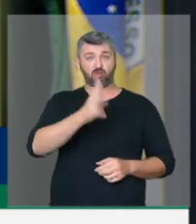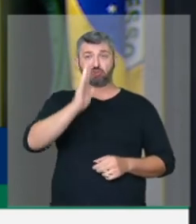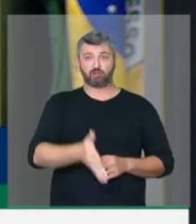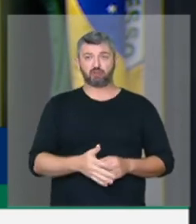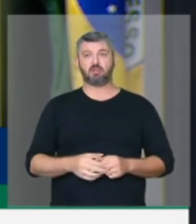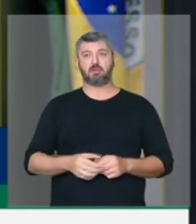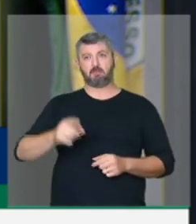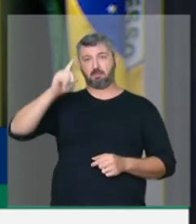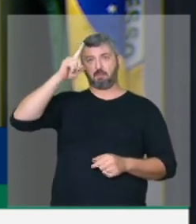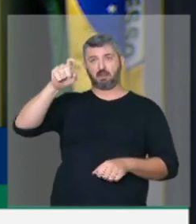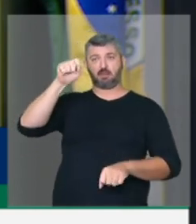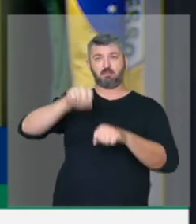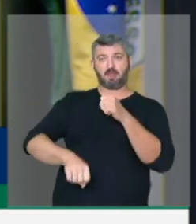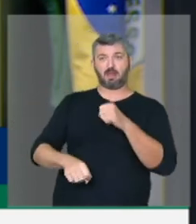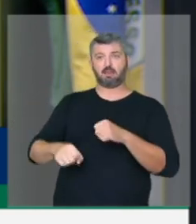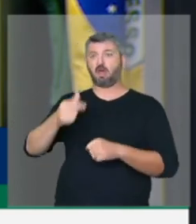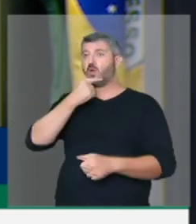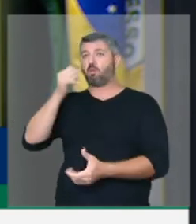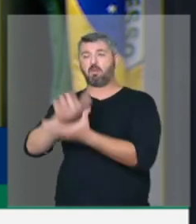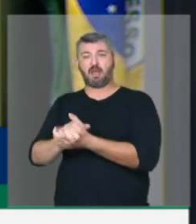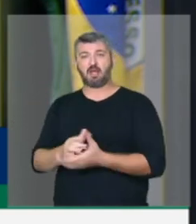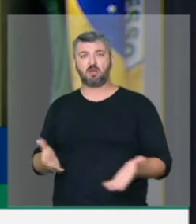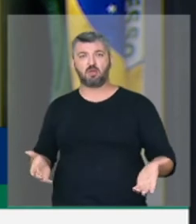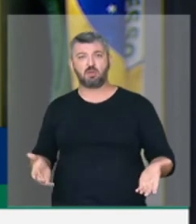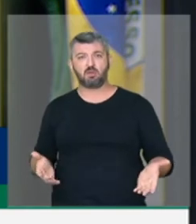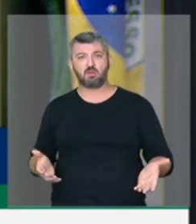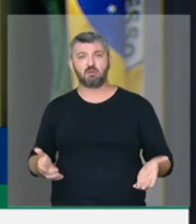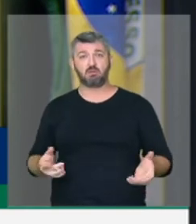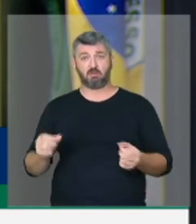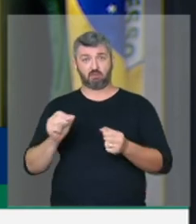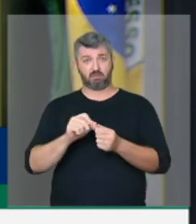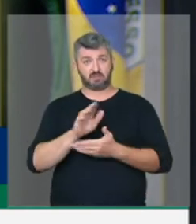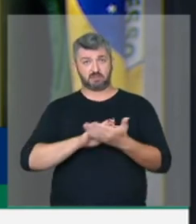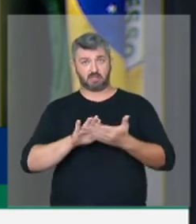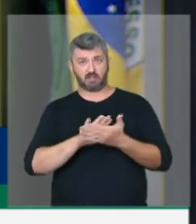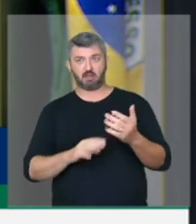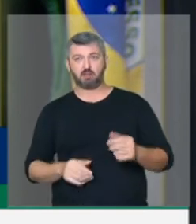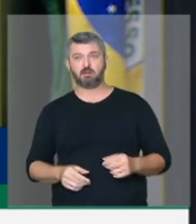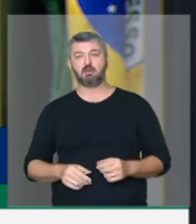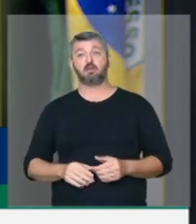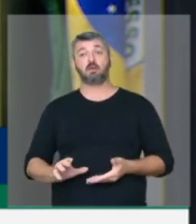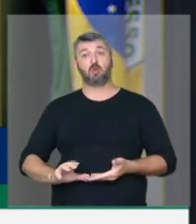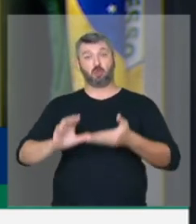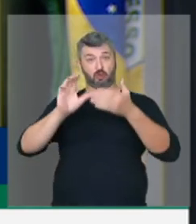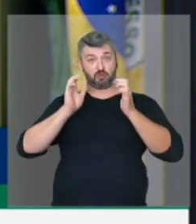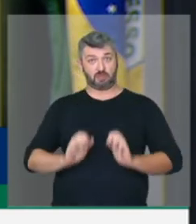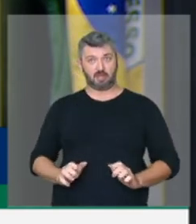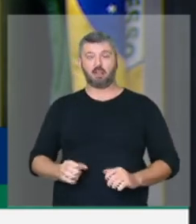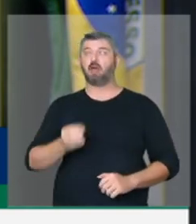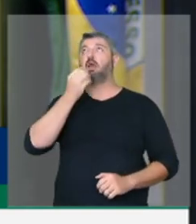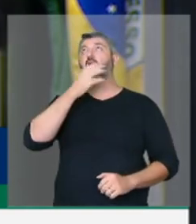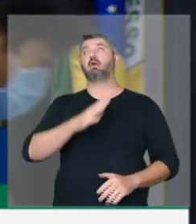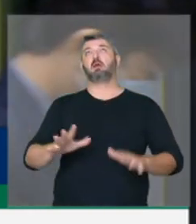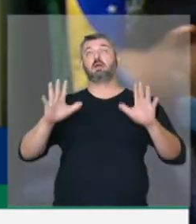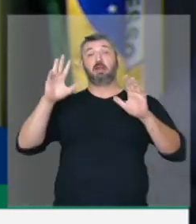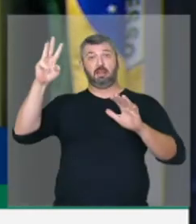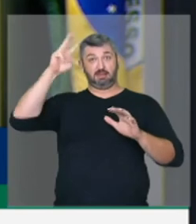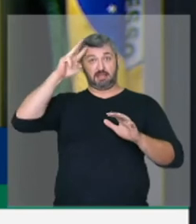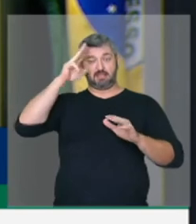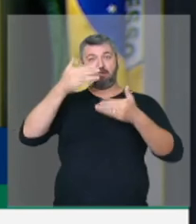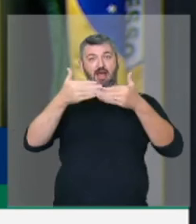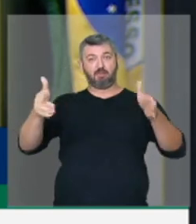ser mandante da morte do próprio marido e nada foi feito. Que bom que o Conselho de Ética será reinstalado terça-feira e que